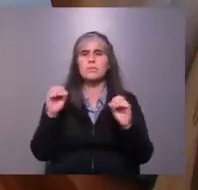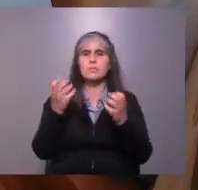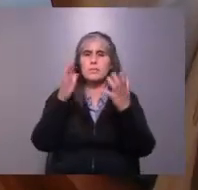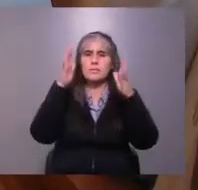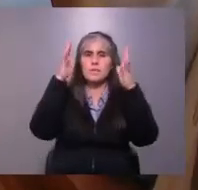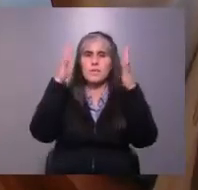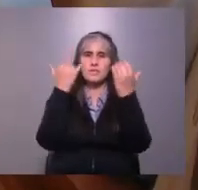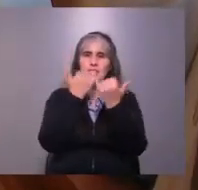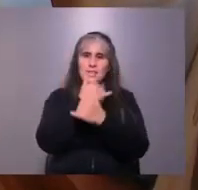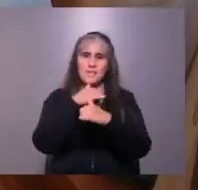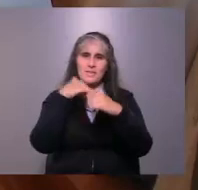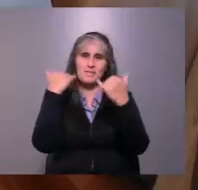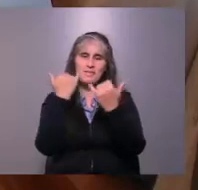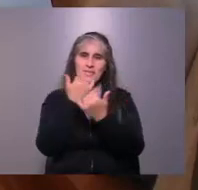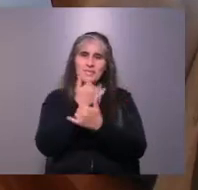aleluia,